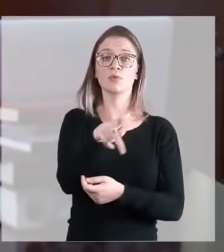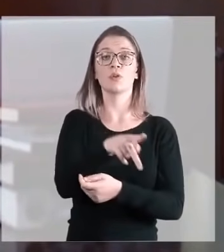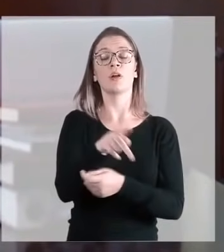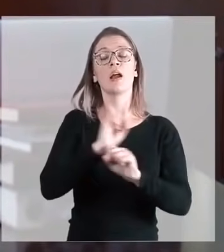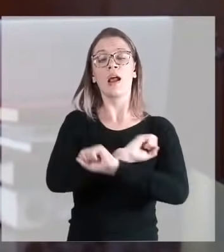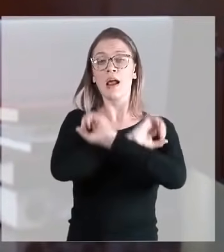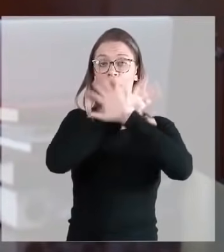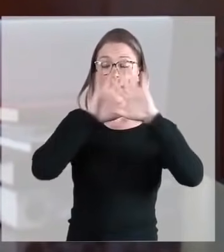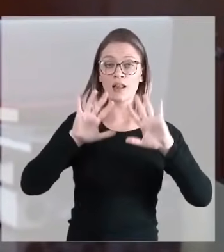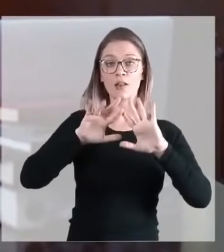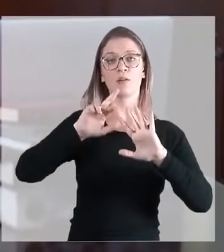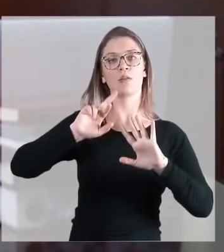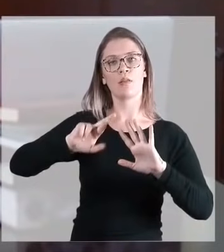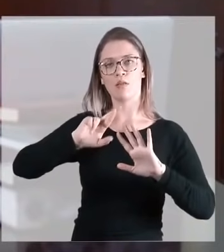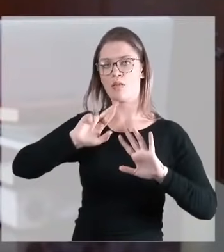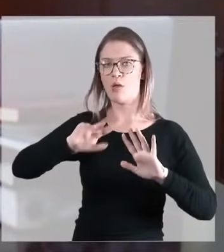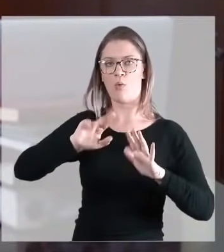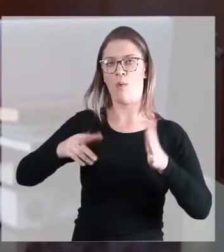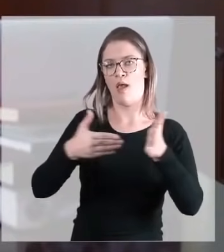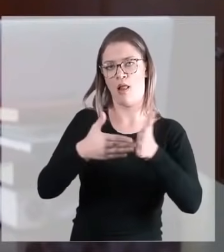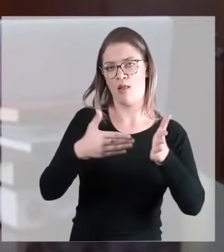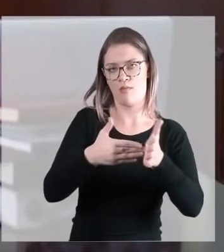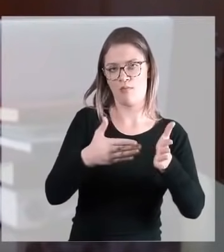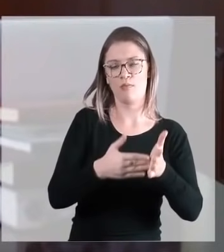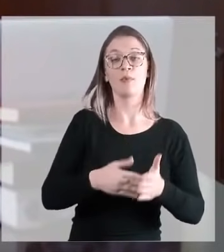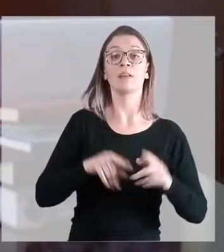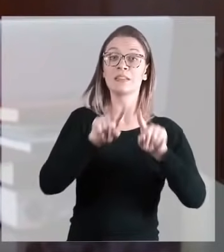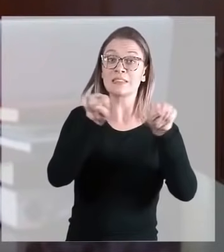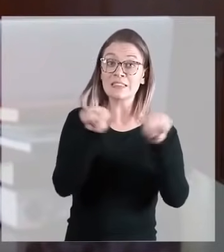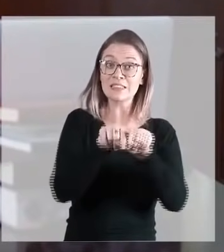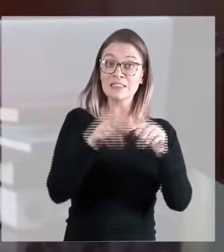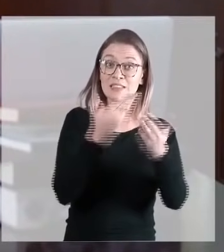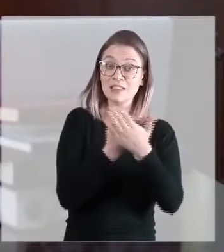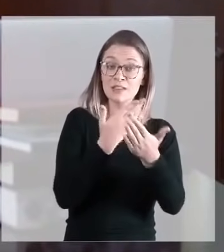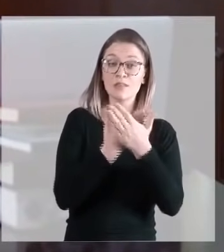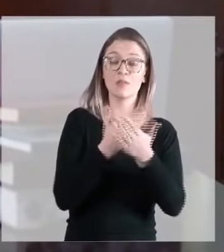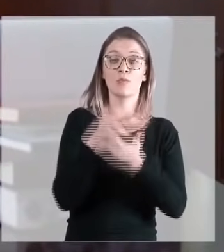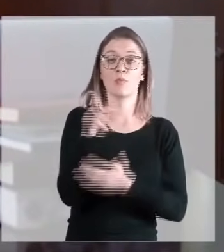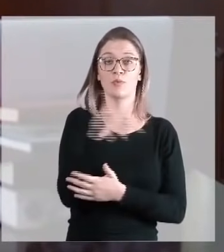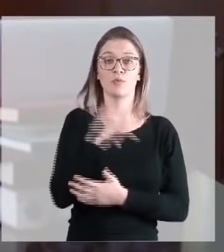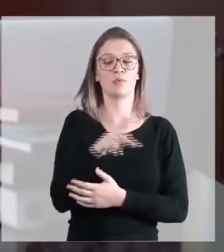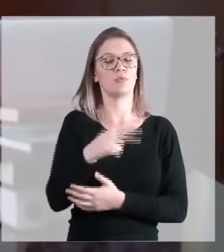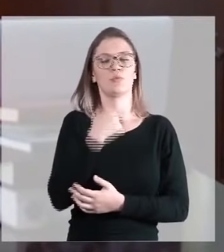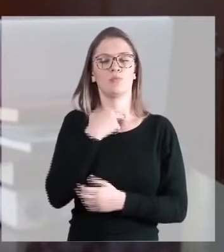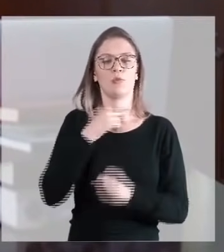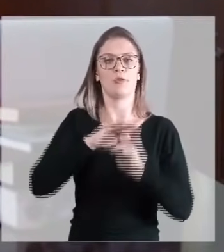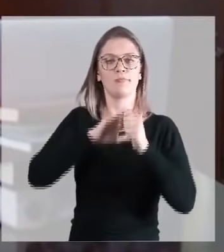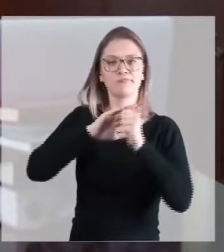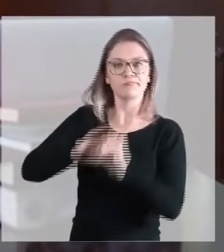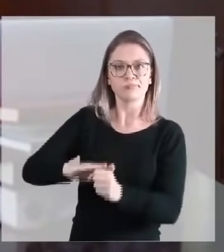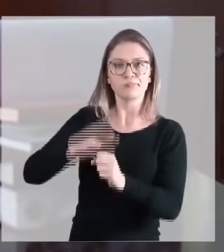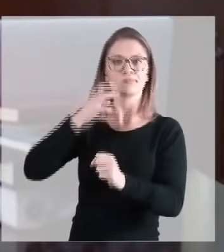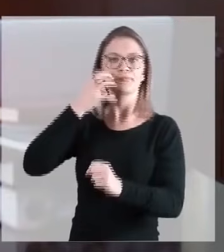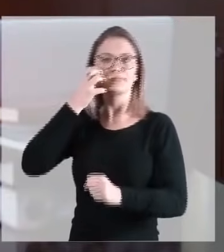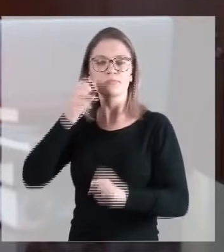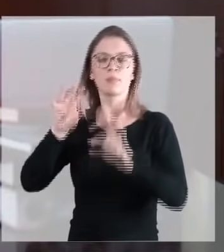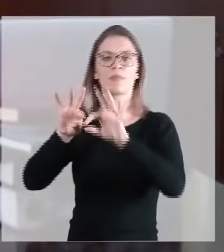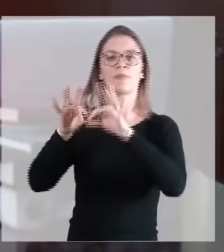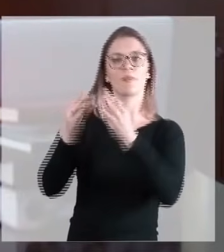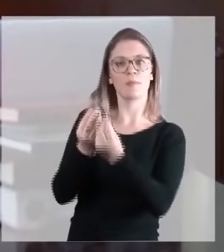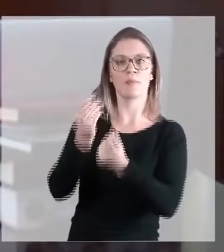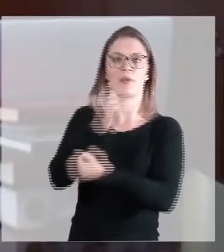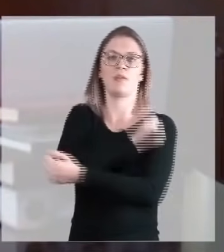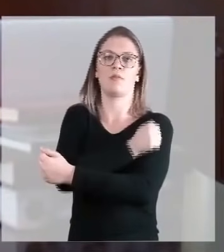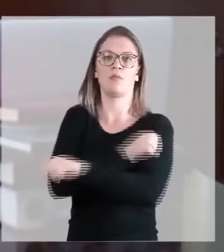é ilimitada. E dentro da sala de aula, o professor não pode humilhar, ofender o aluno ou a sua família, tampouco afrontar as